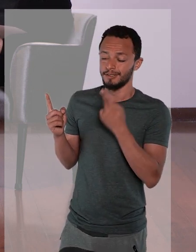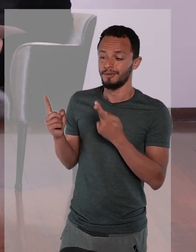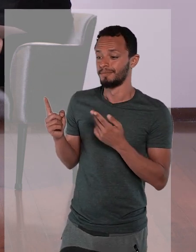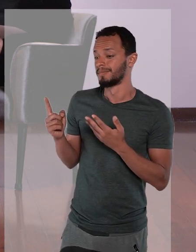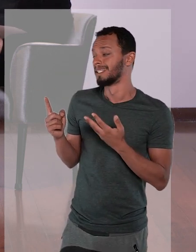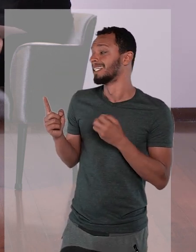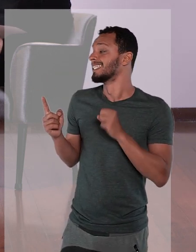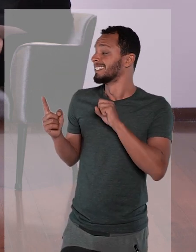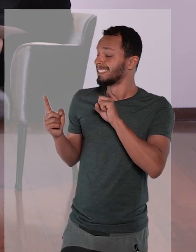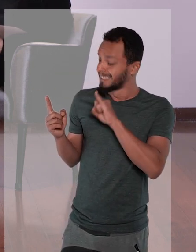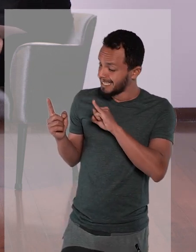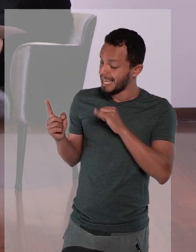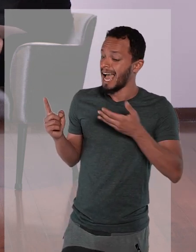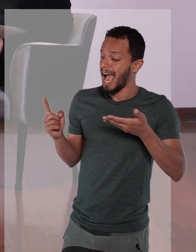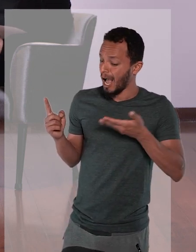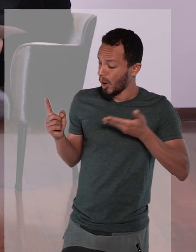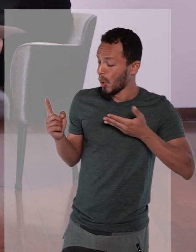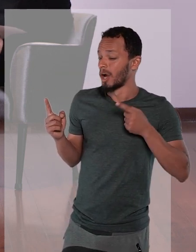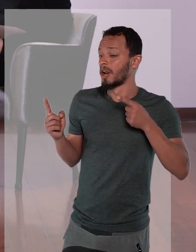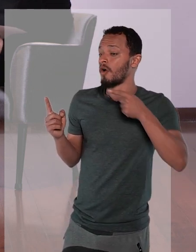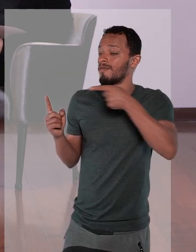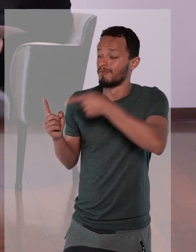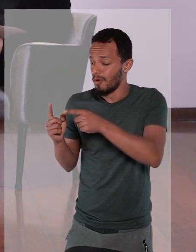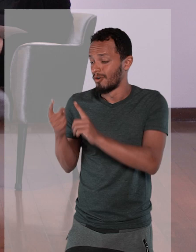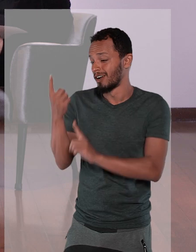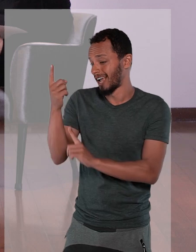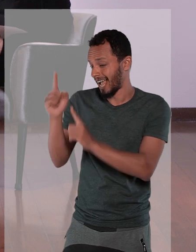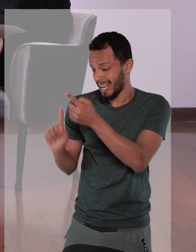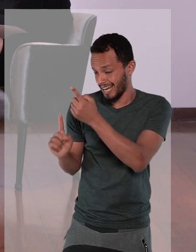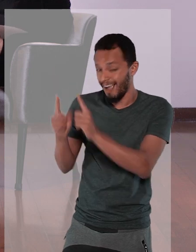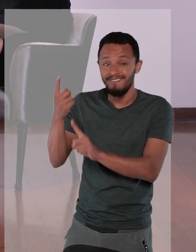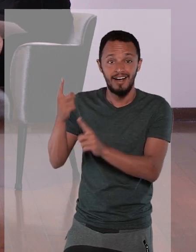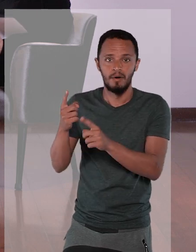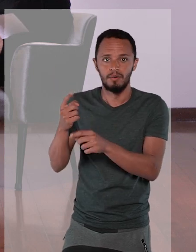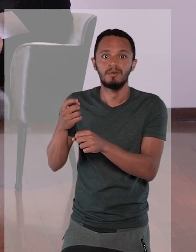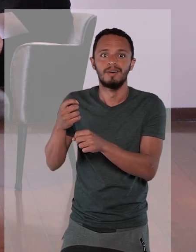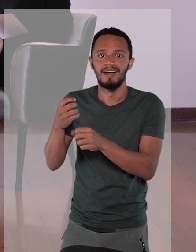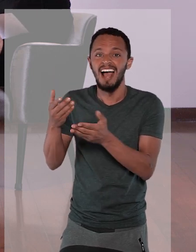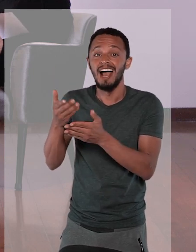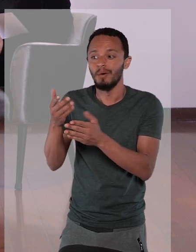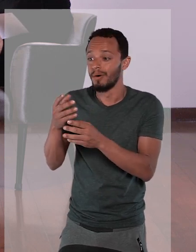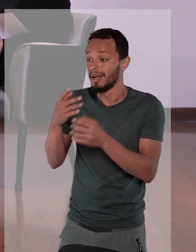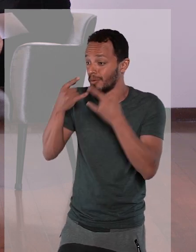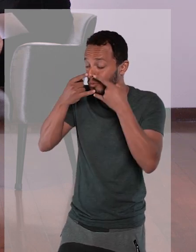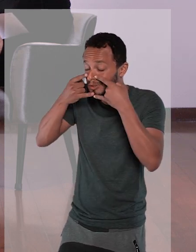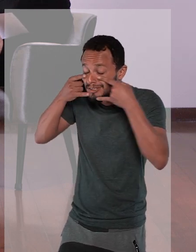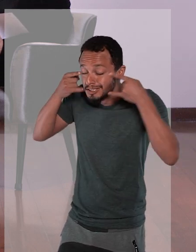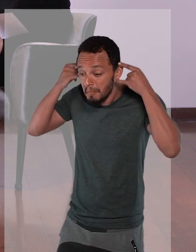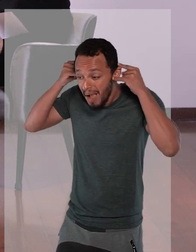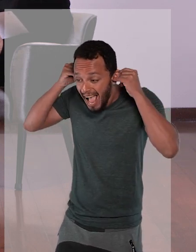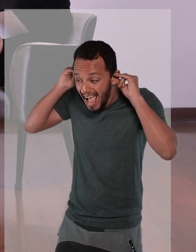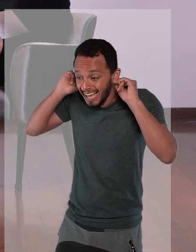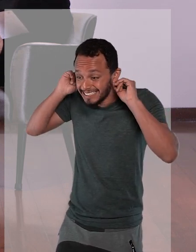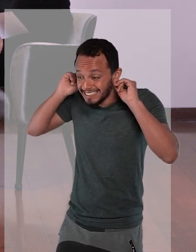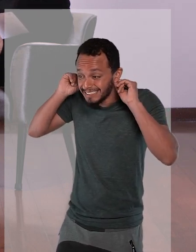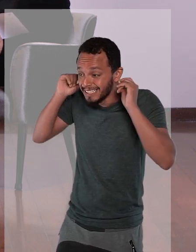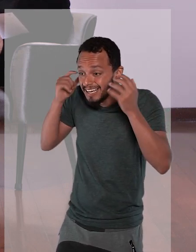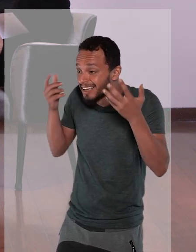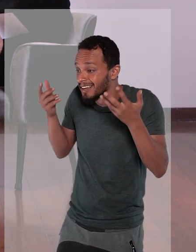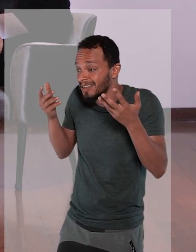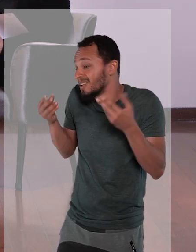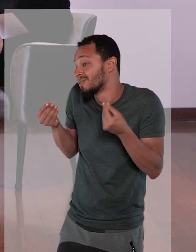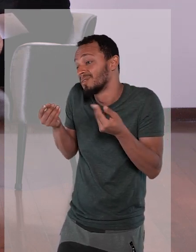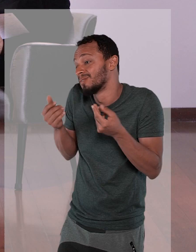imagina se eu apareço agora no sambódromo como um ET de máscara, né? Eu estou desmoralizada. Aí eu